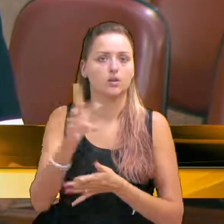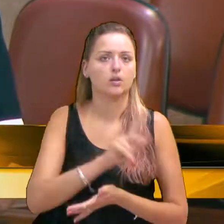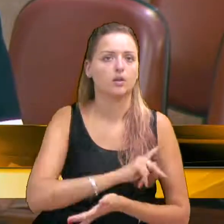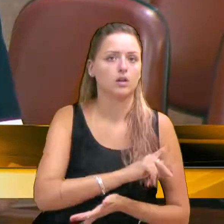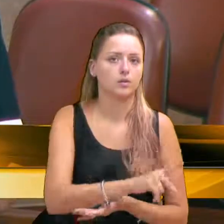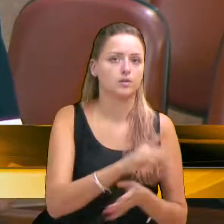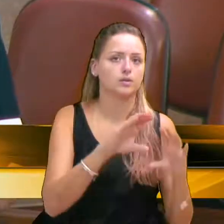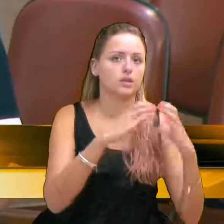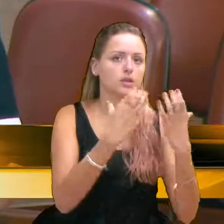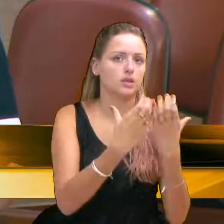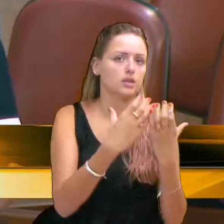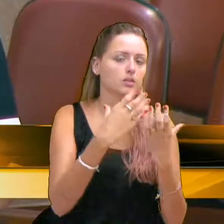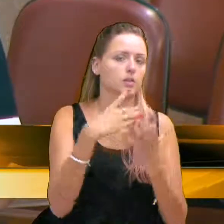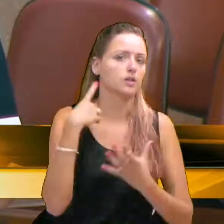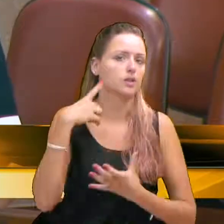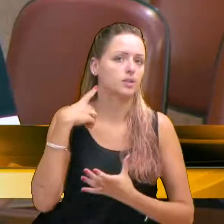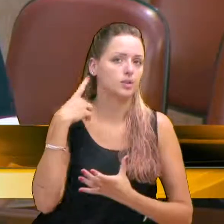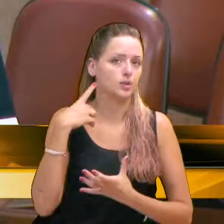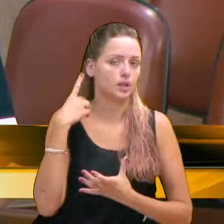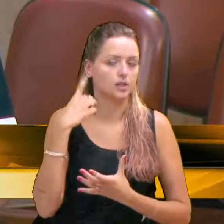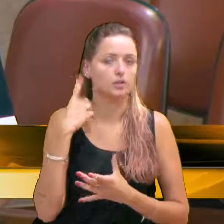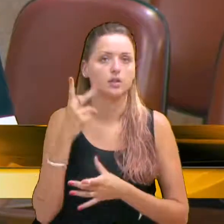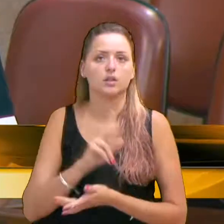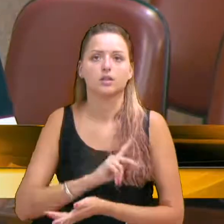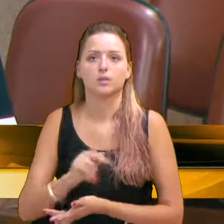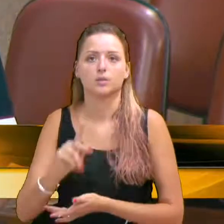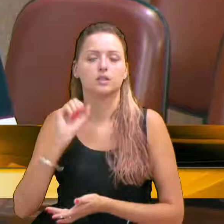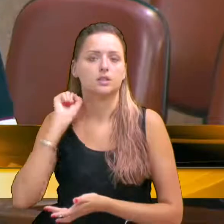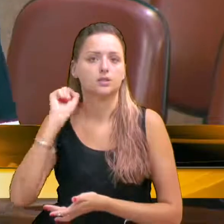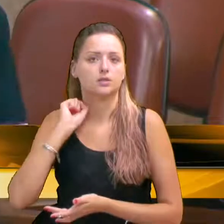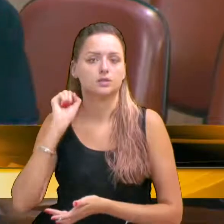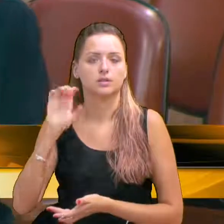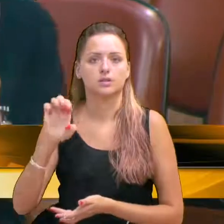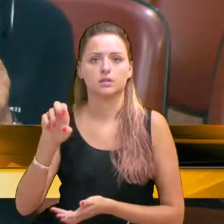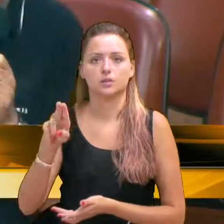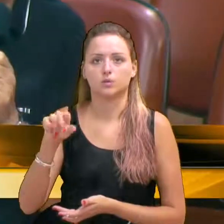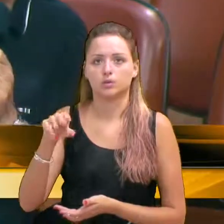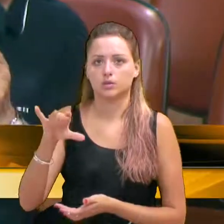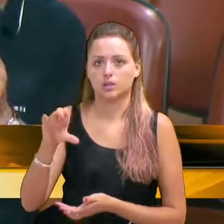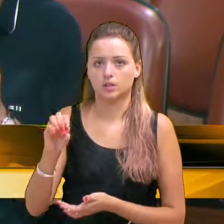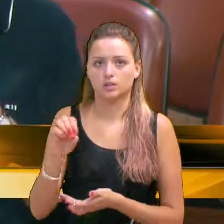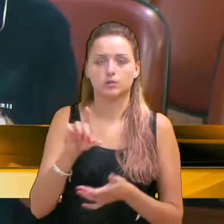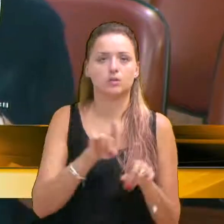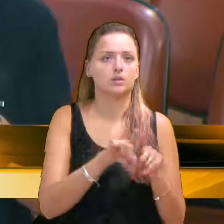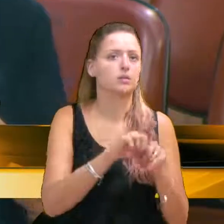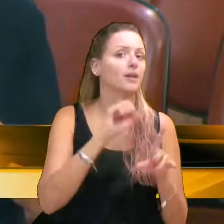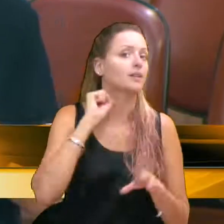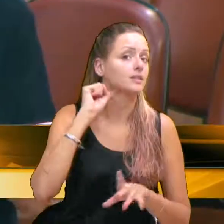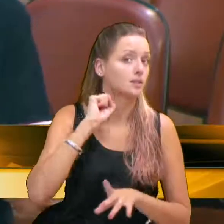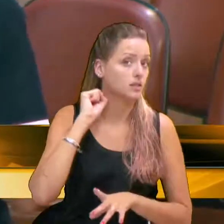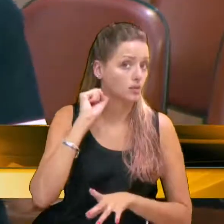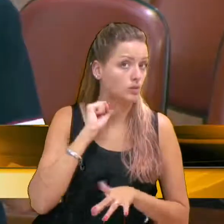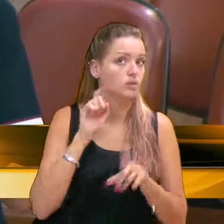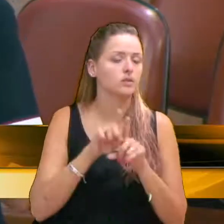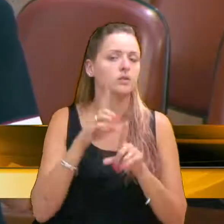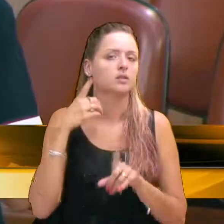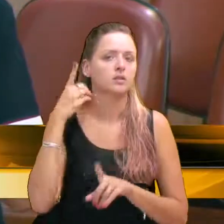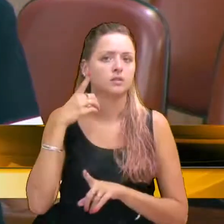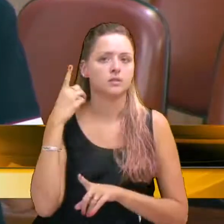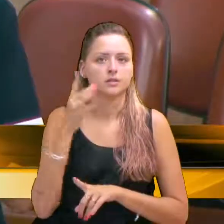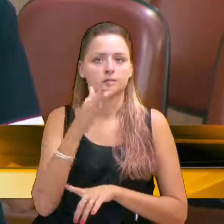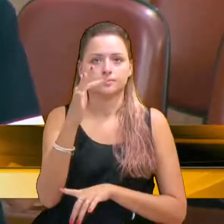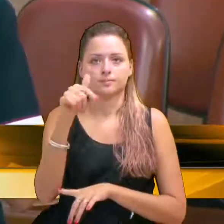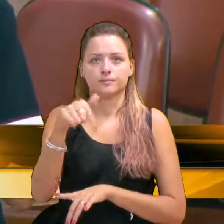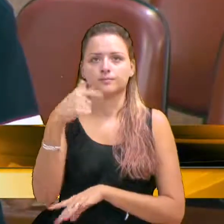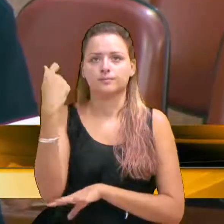Câmara dos Deputados, senhor Rodrigo Maia, e ao presidente do Senado, senhor Eunício Oliveira, bem como os senadores e deputados federais